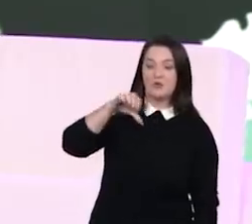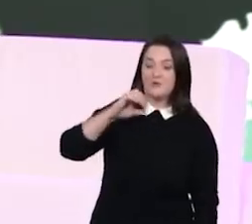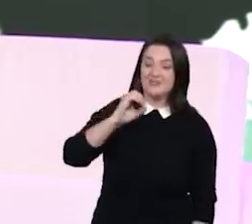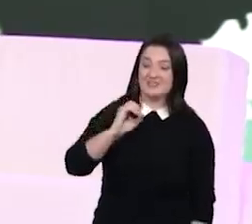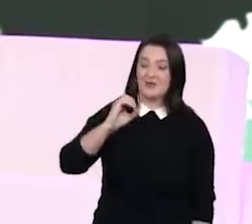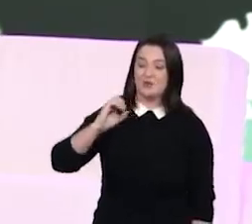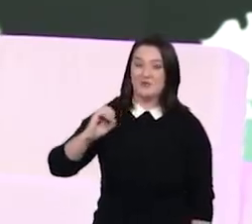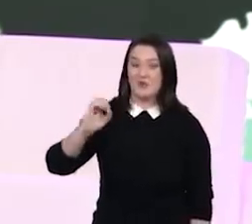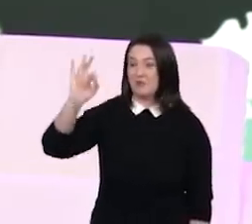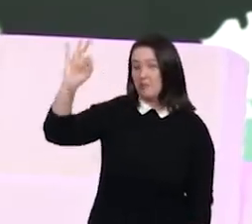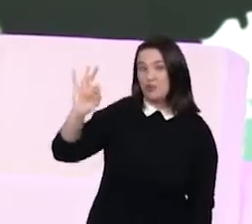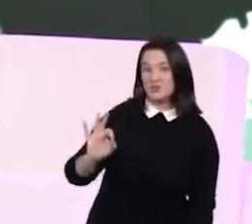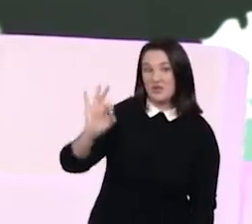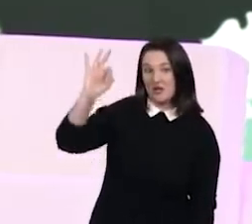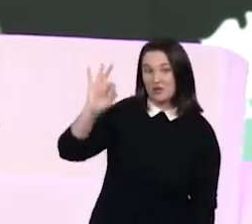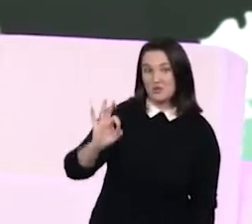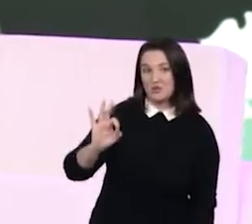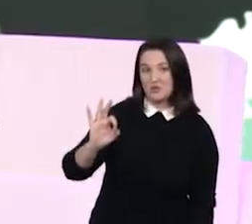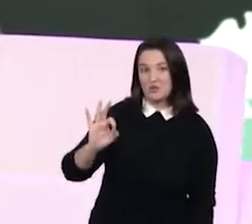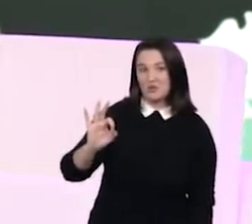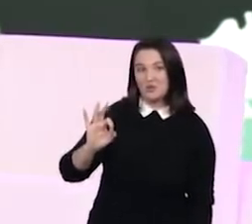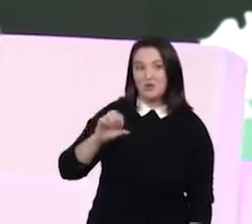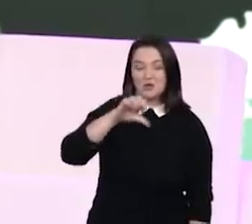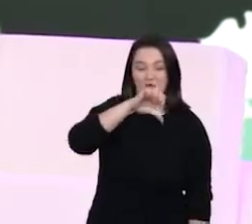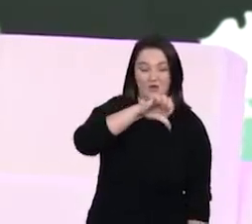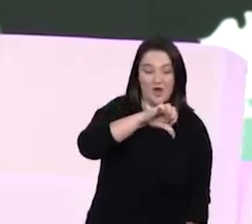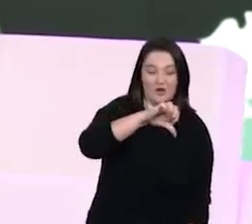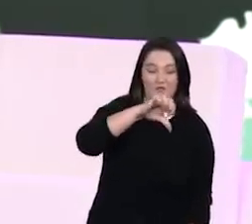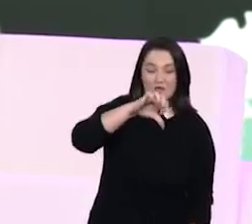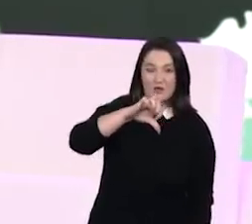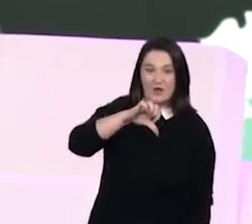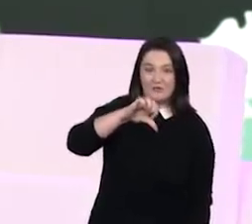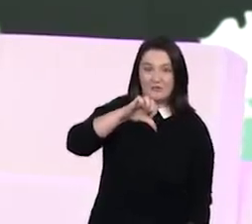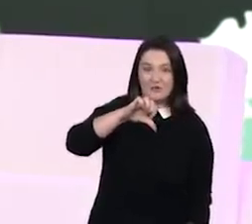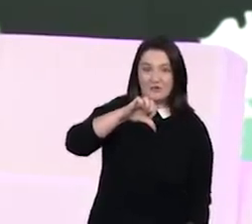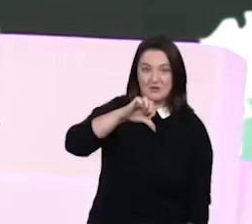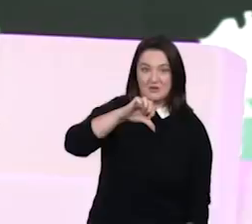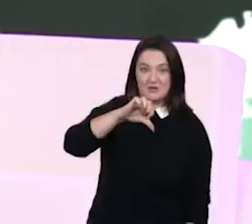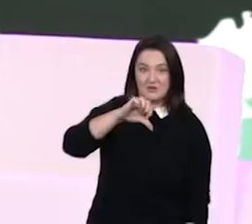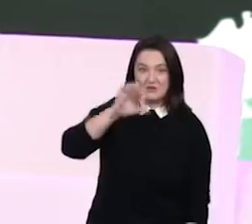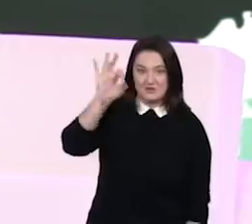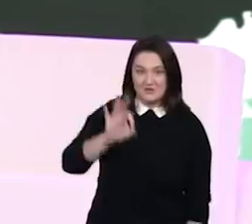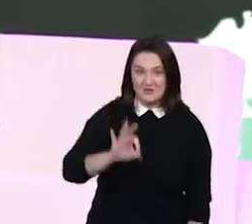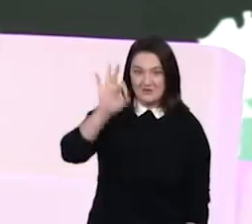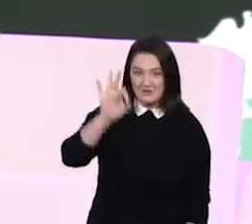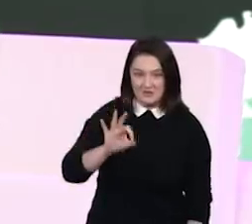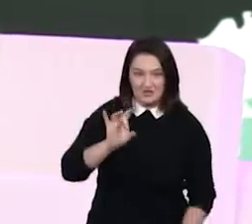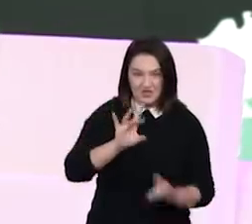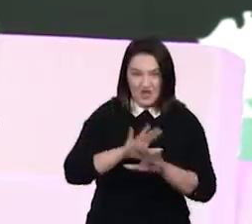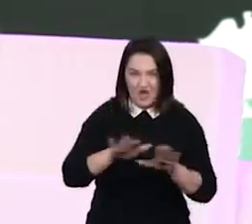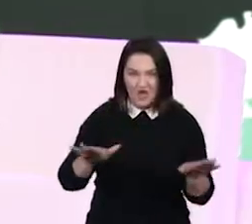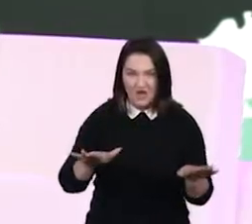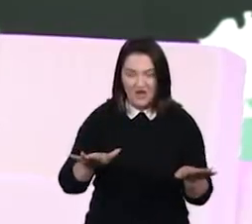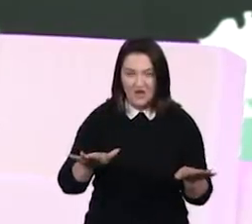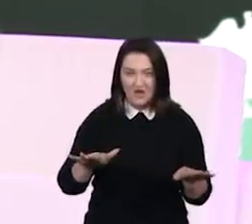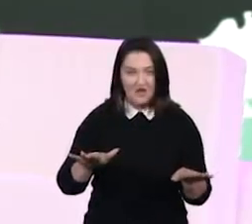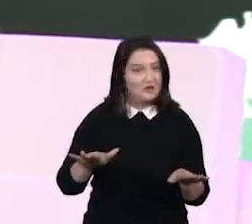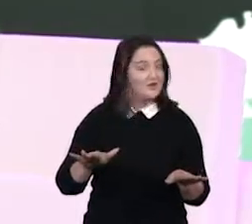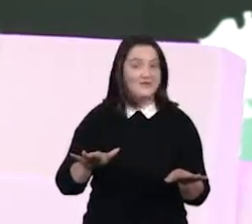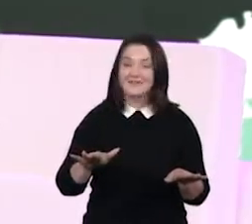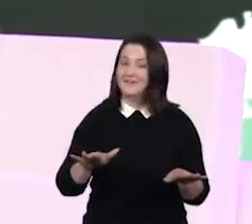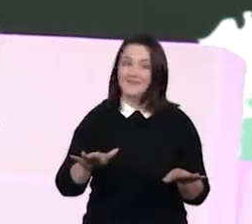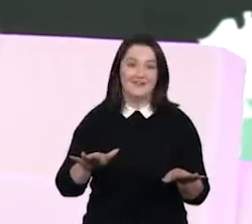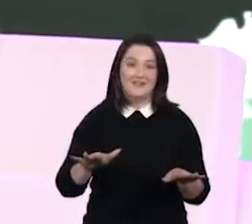9.900... Você está achando que é 9.900 vezes? Se fosse, já seria bom, né? Já seria muito, mas seria pelo menos ali,